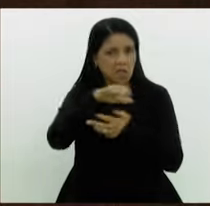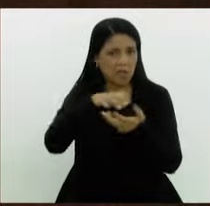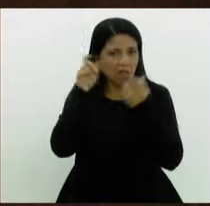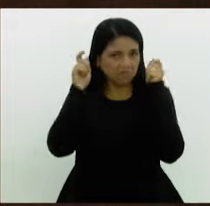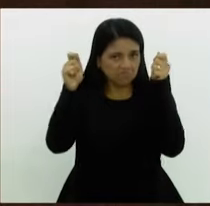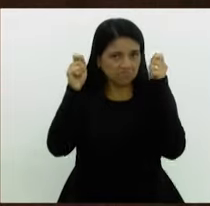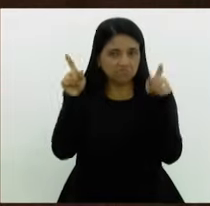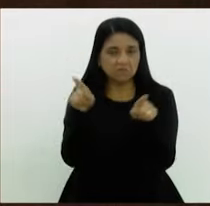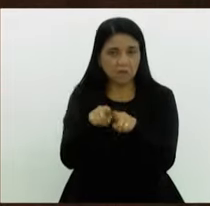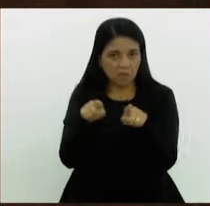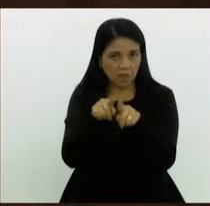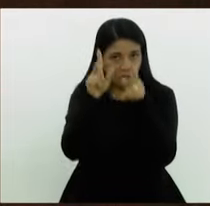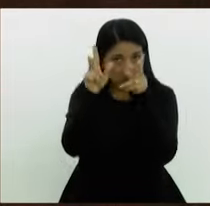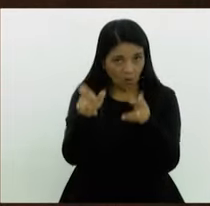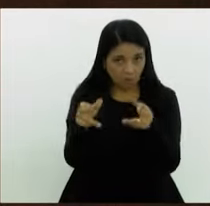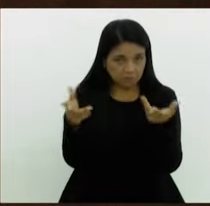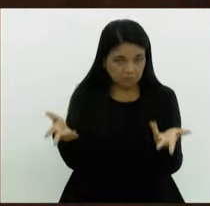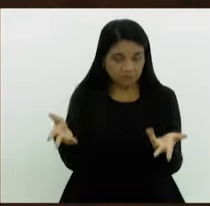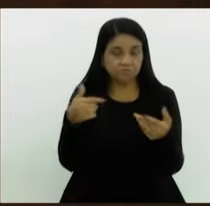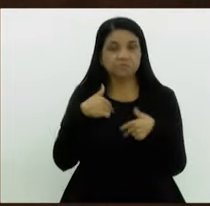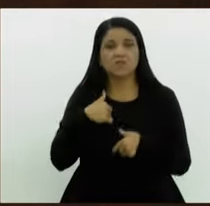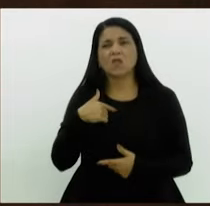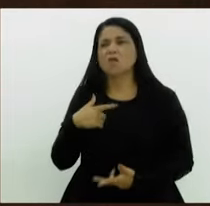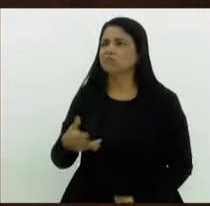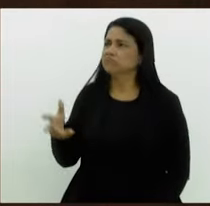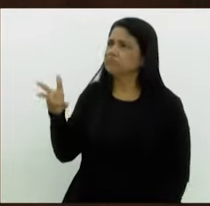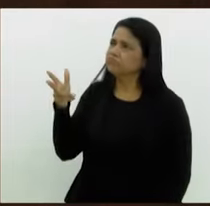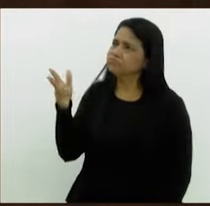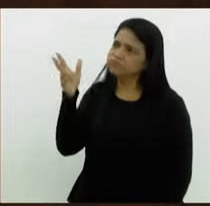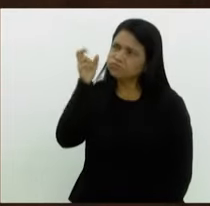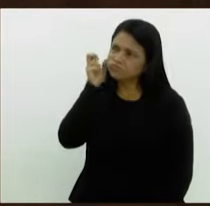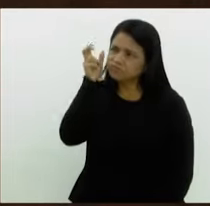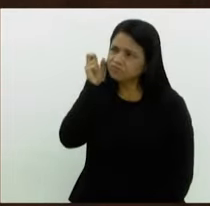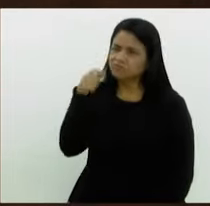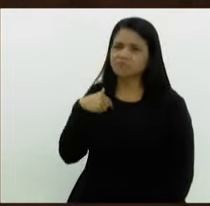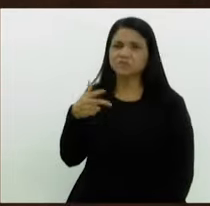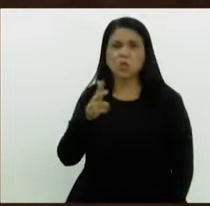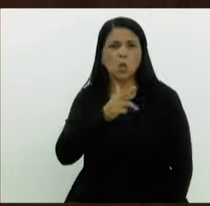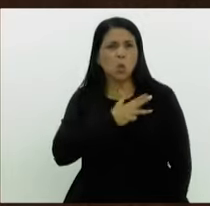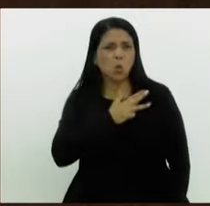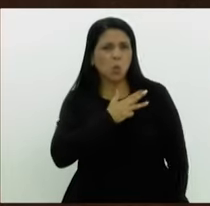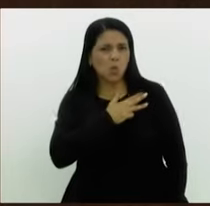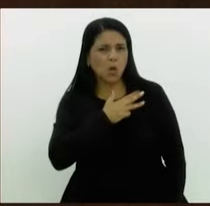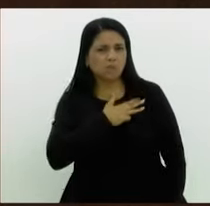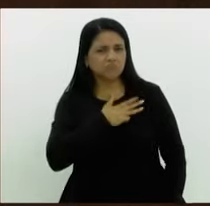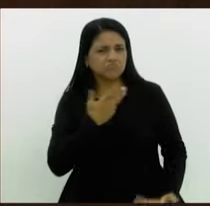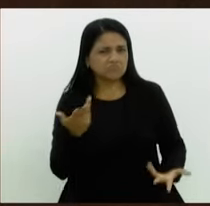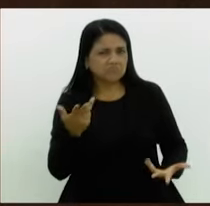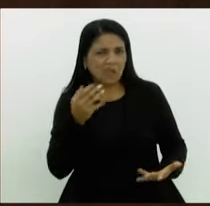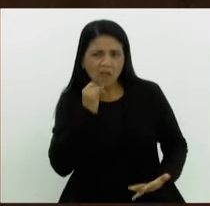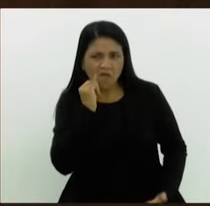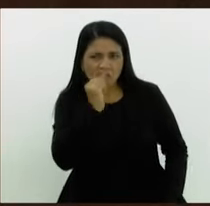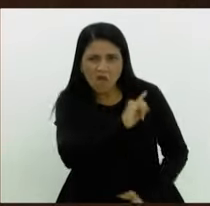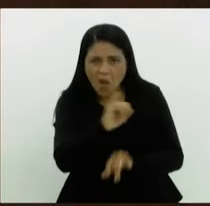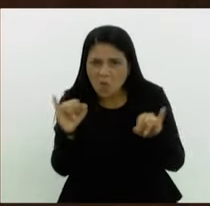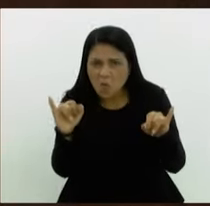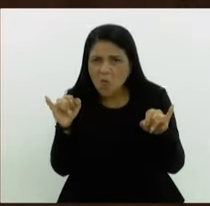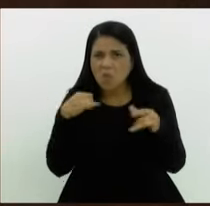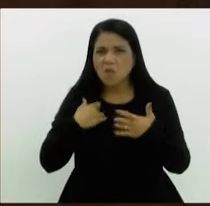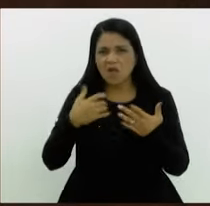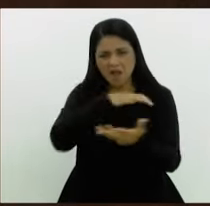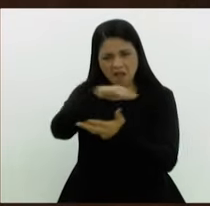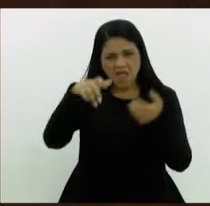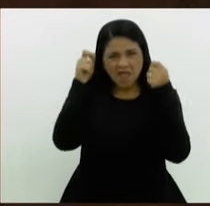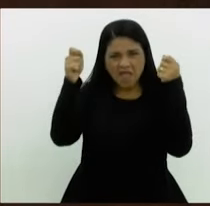E eu estava ouvindo o Lula dizer que greve é uma coisa natural. Talvez possa ser natural no tempo